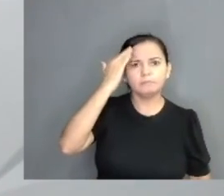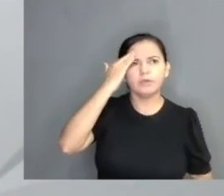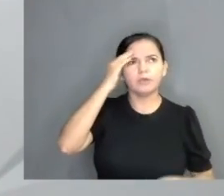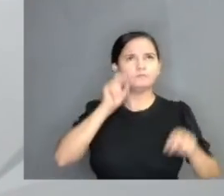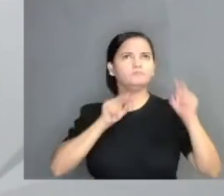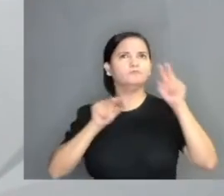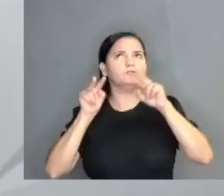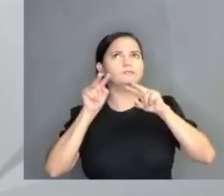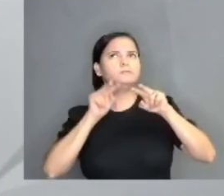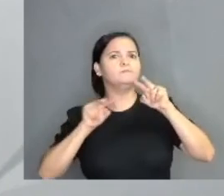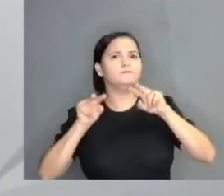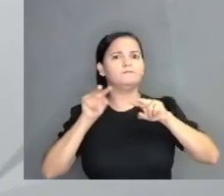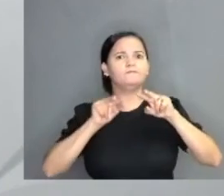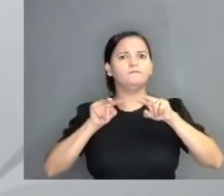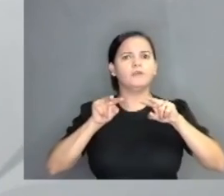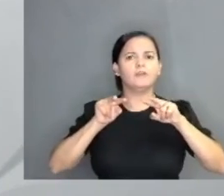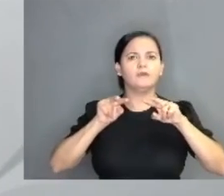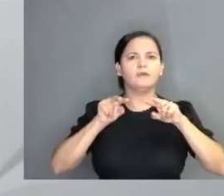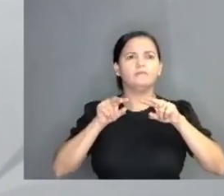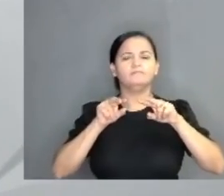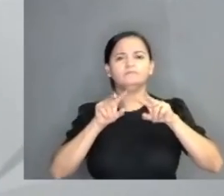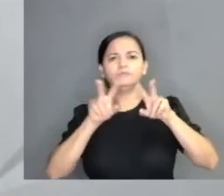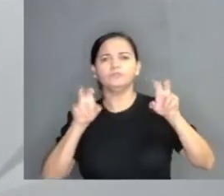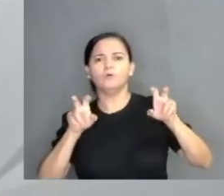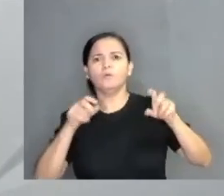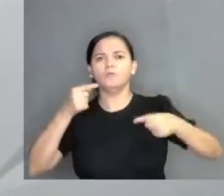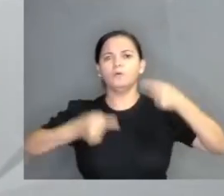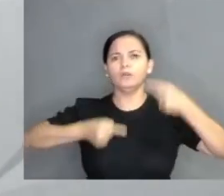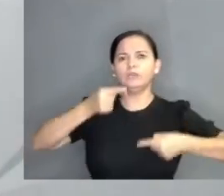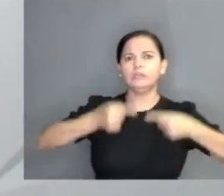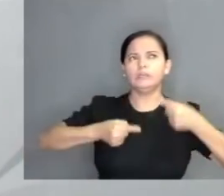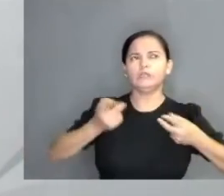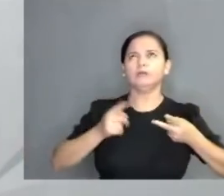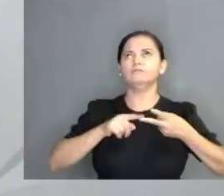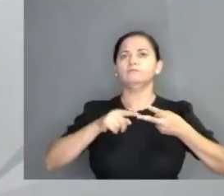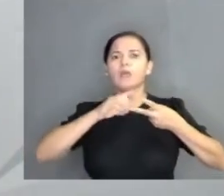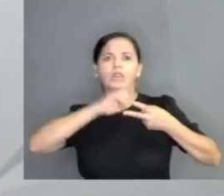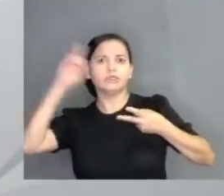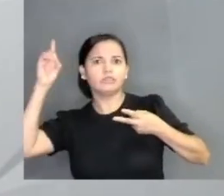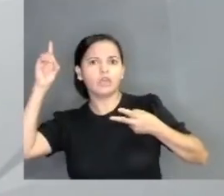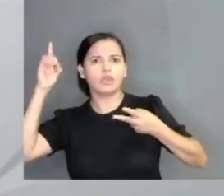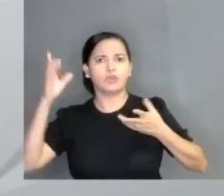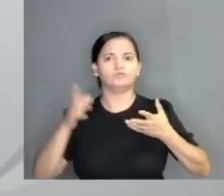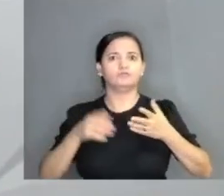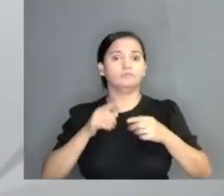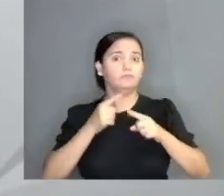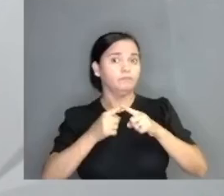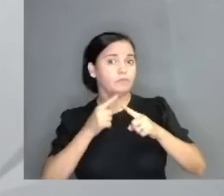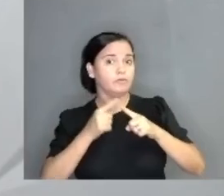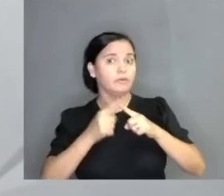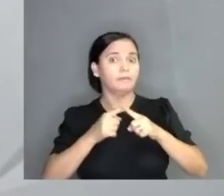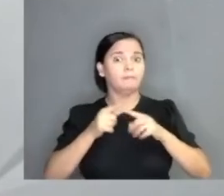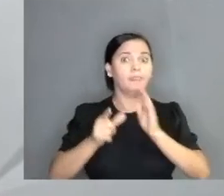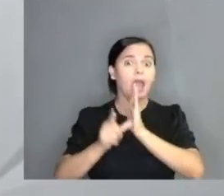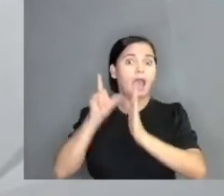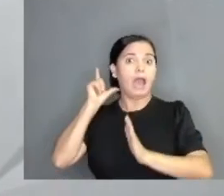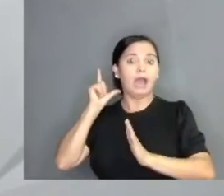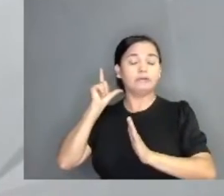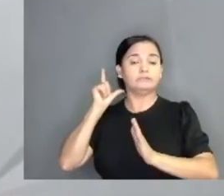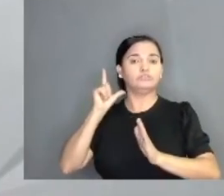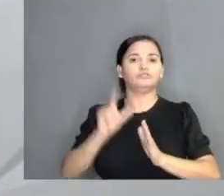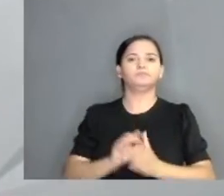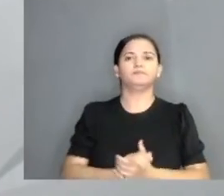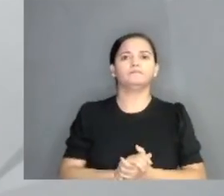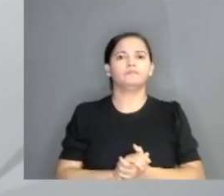Em relação a Deus. Para vocês terem uma ideia, no período anterior, quando chovia